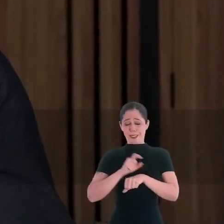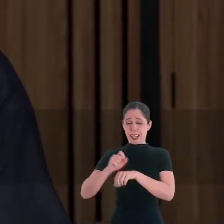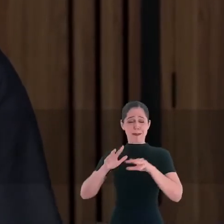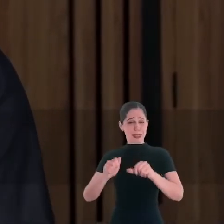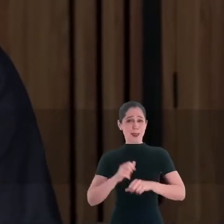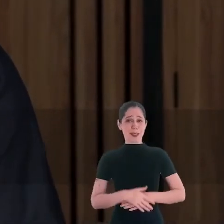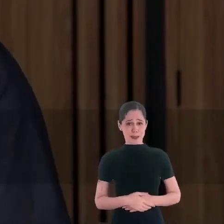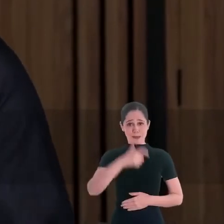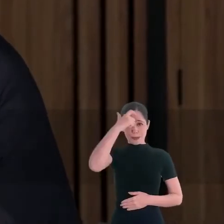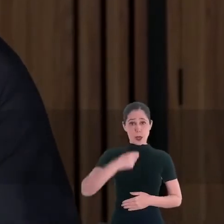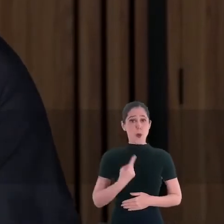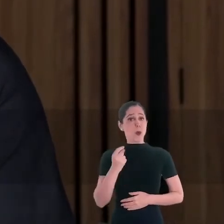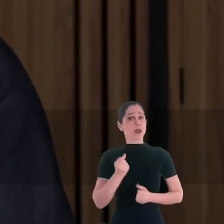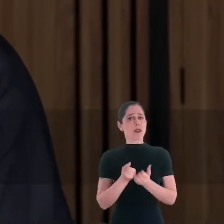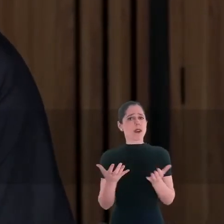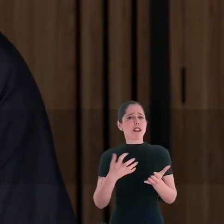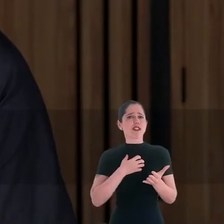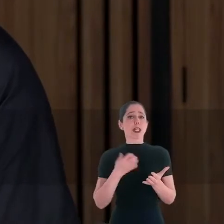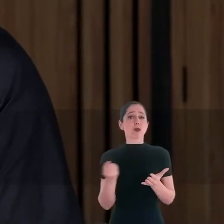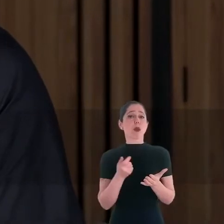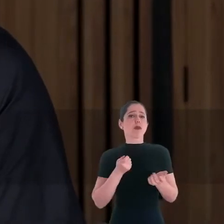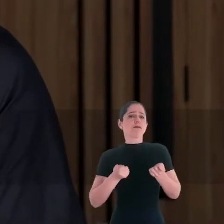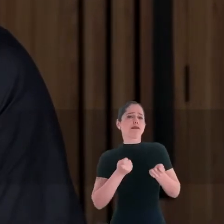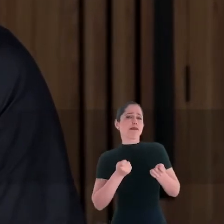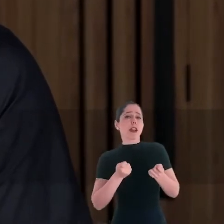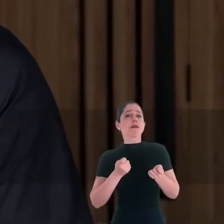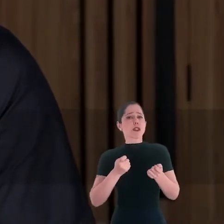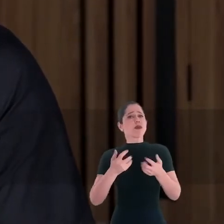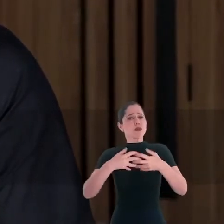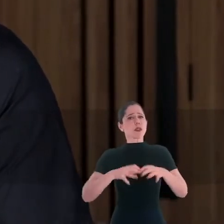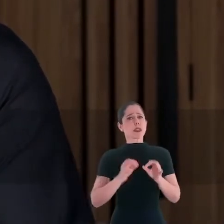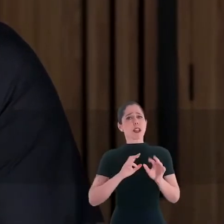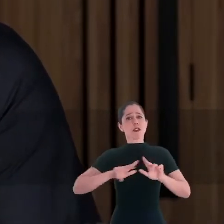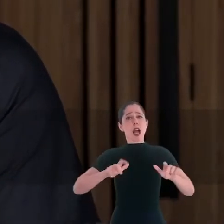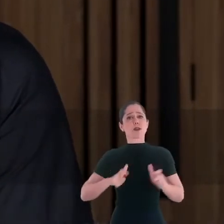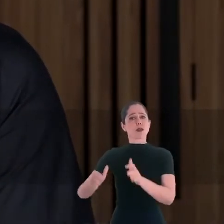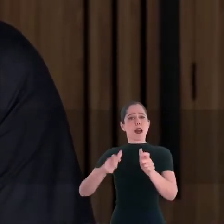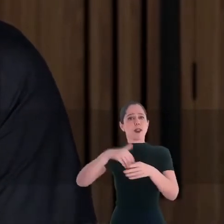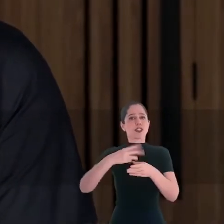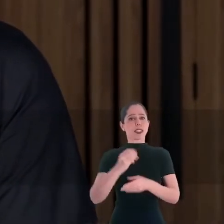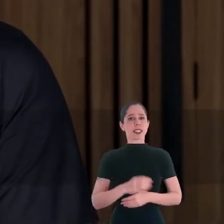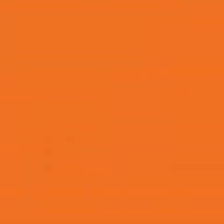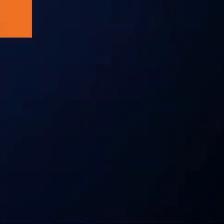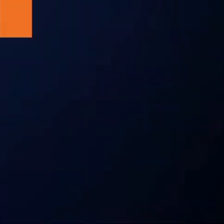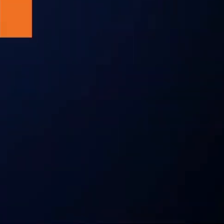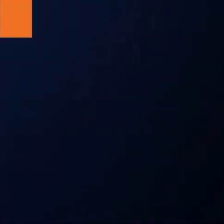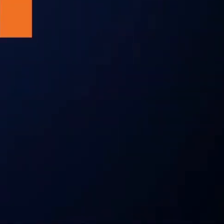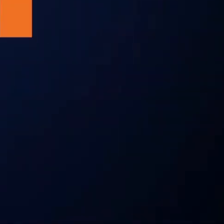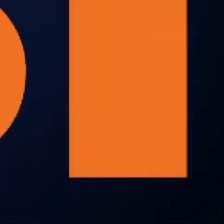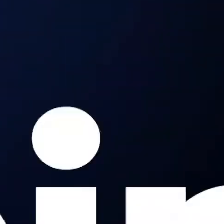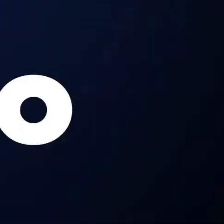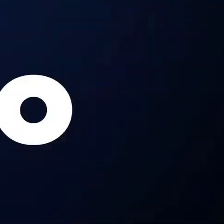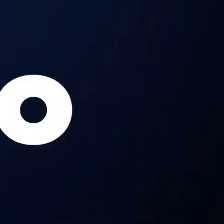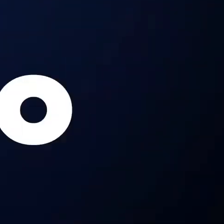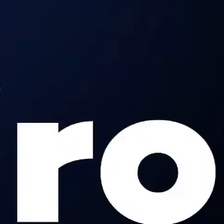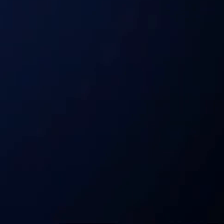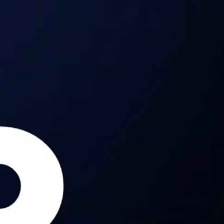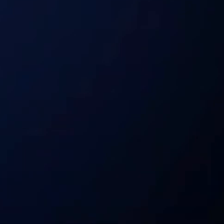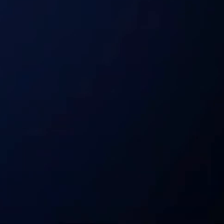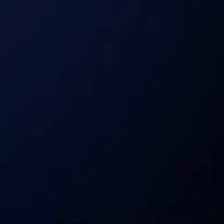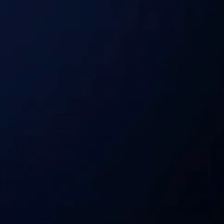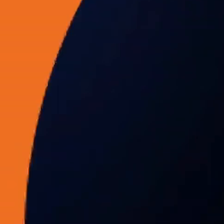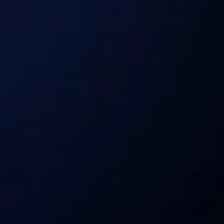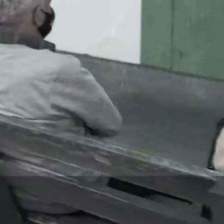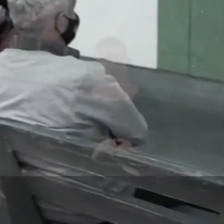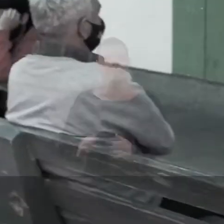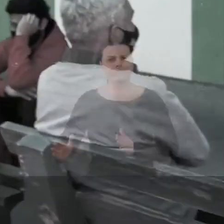tem cargo pra todo mundo. Sou o único que oferece uma forma nova de governar que já deu certo em vários lugares. Vote 30. Jobim, é o primeiro, é o